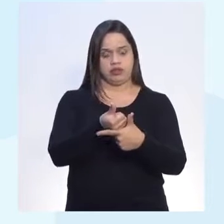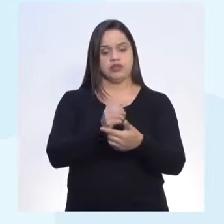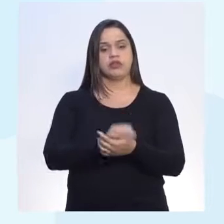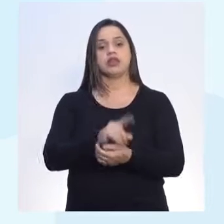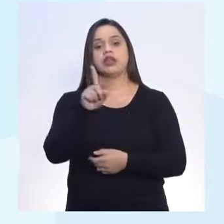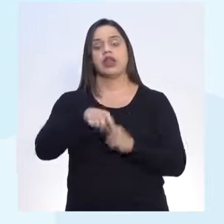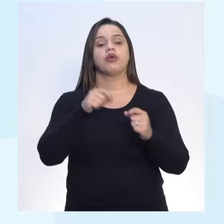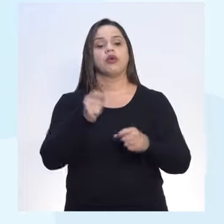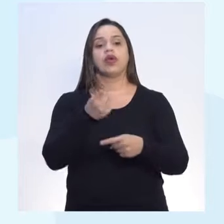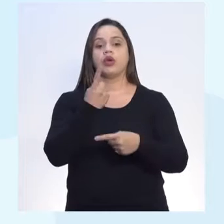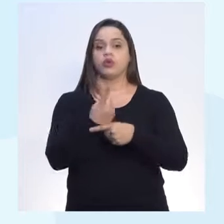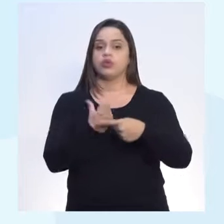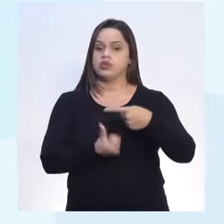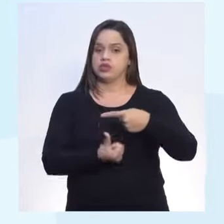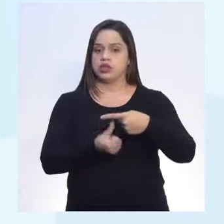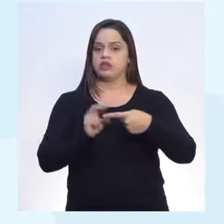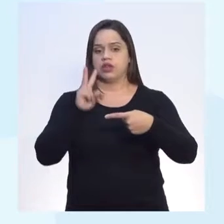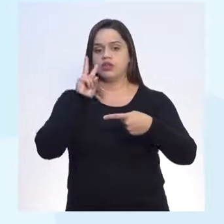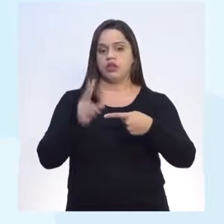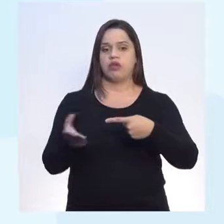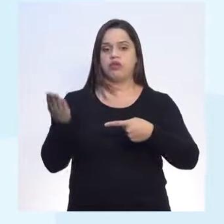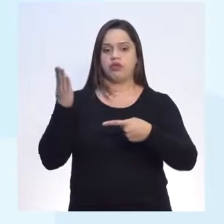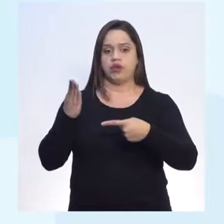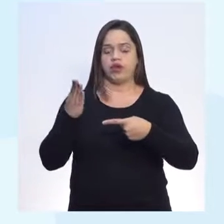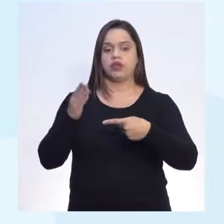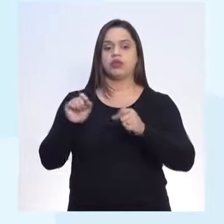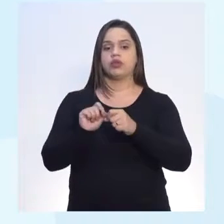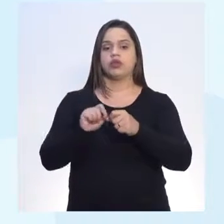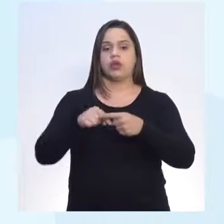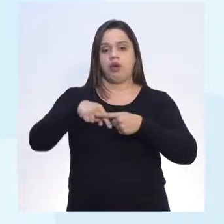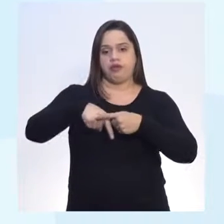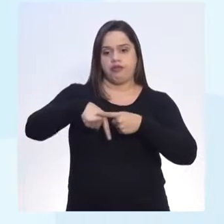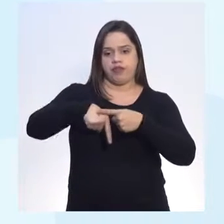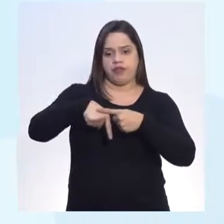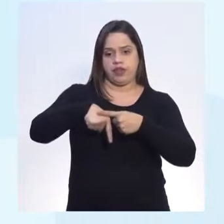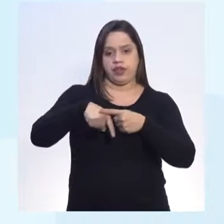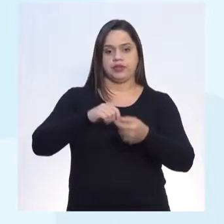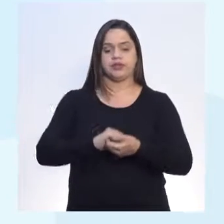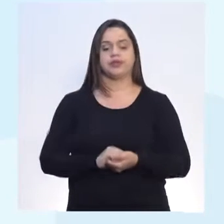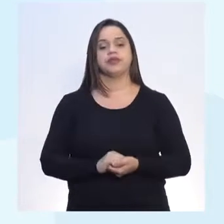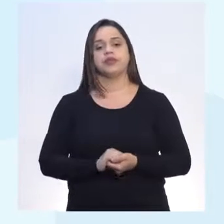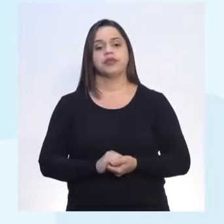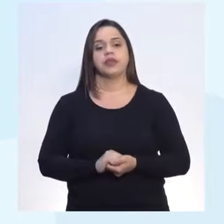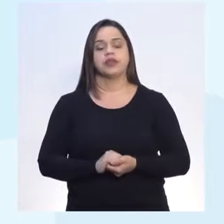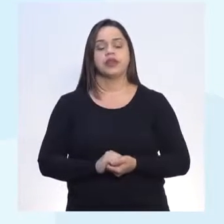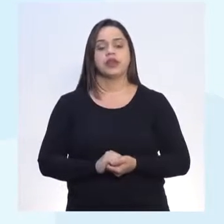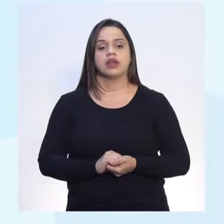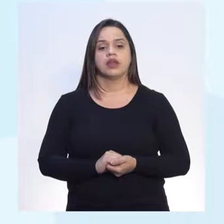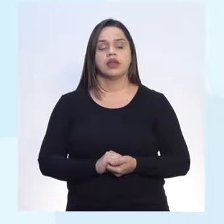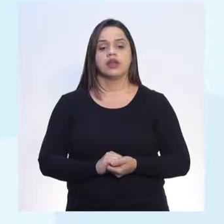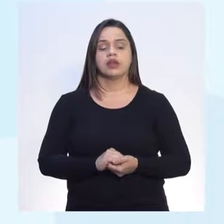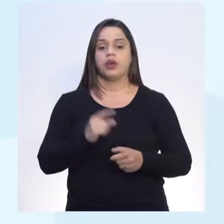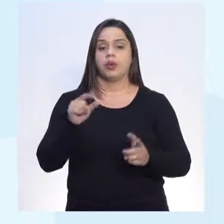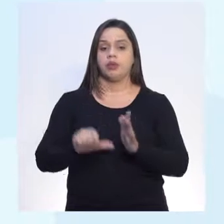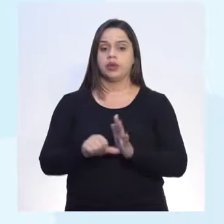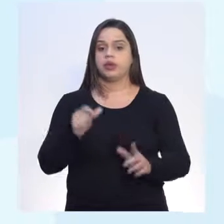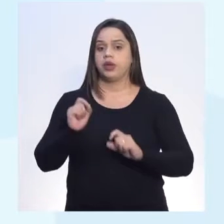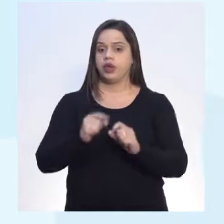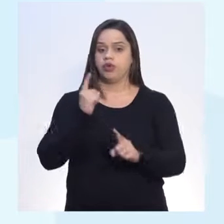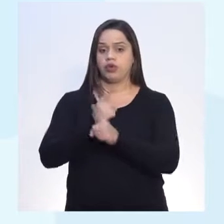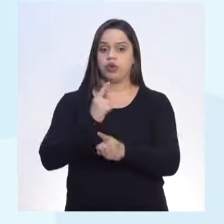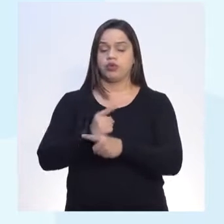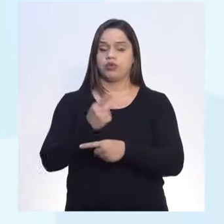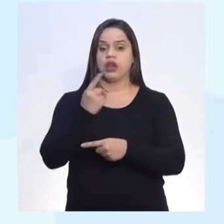que é 1/6 ali do inteiro que vocês estão vendo ali com a flechinha. O que eu vou fazer? Primeiro eu vou encontrar